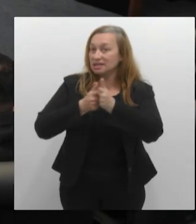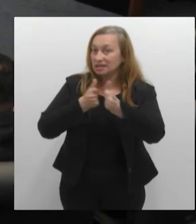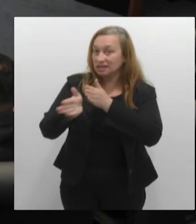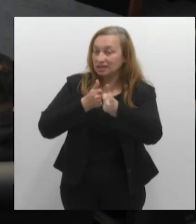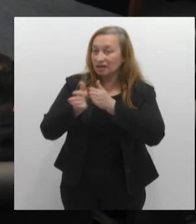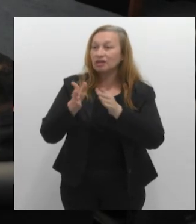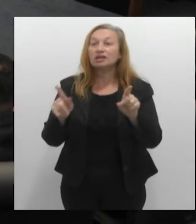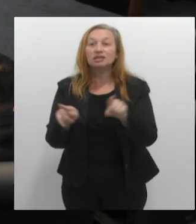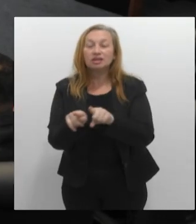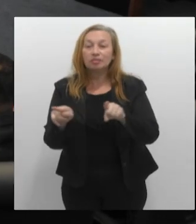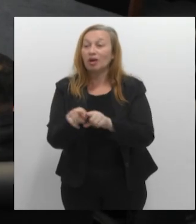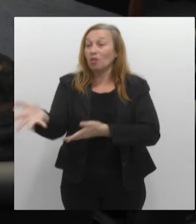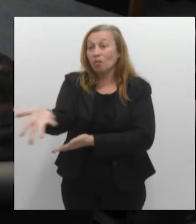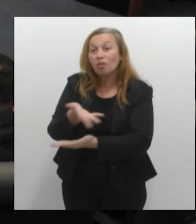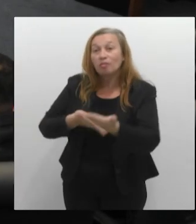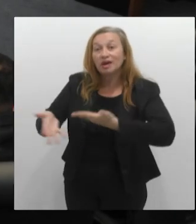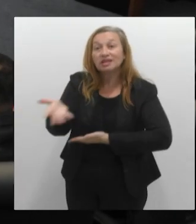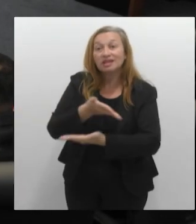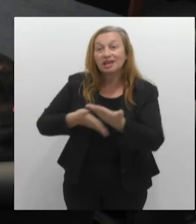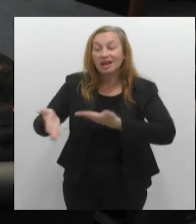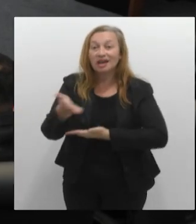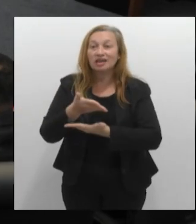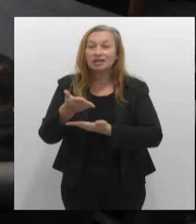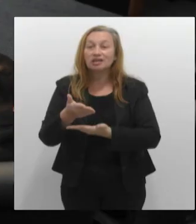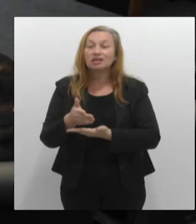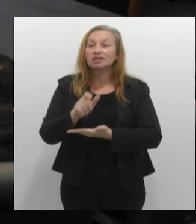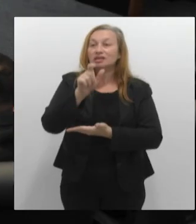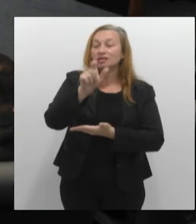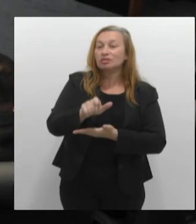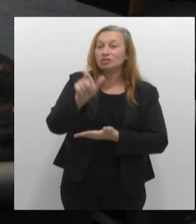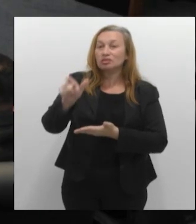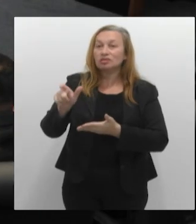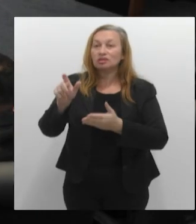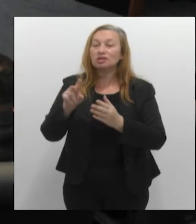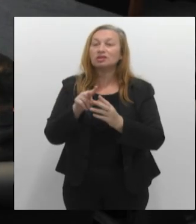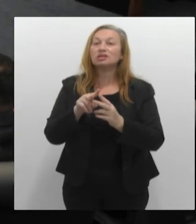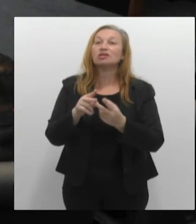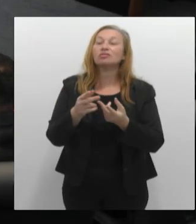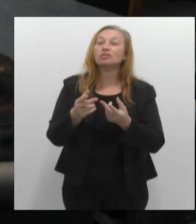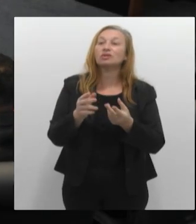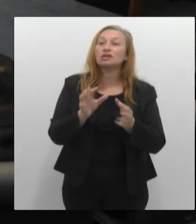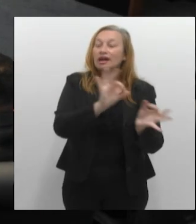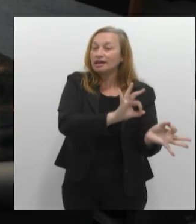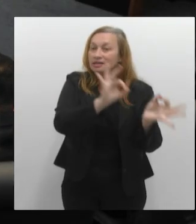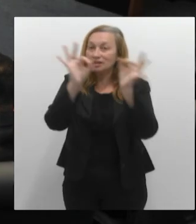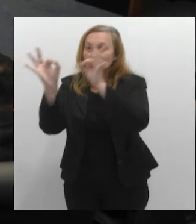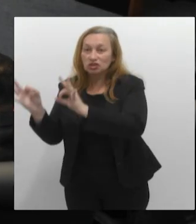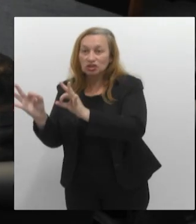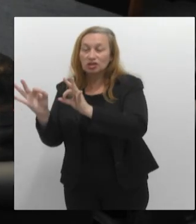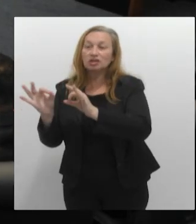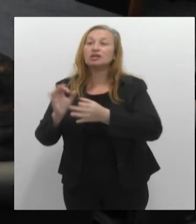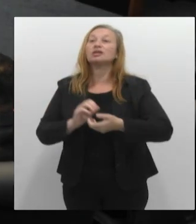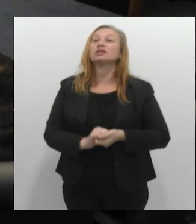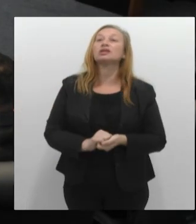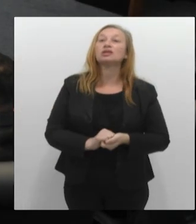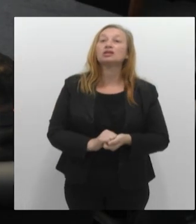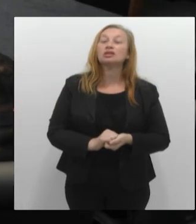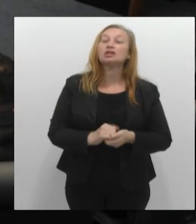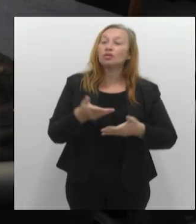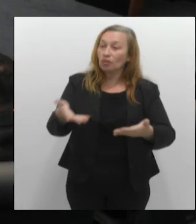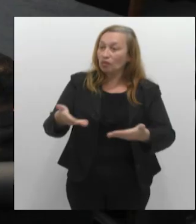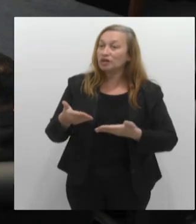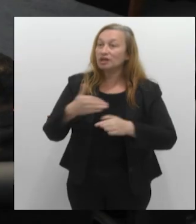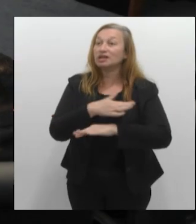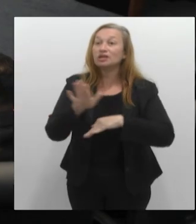e também partilhar, tanto nas pessoas que estão nos assistindo nas paróquias, nos seminários, e convidamos